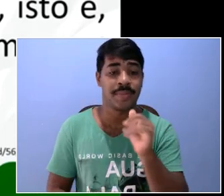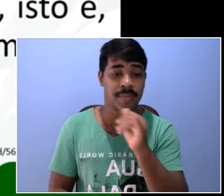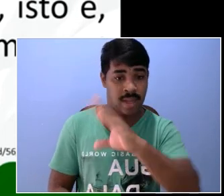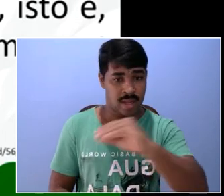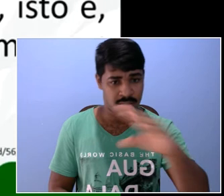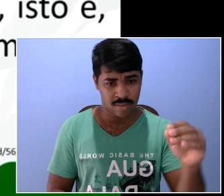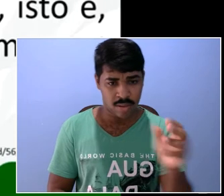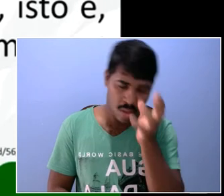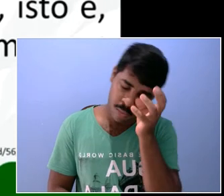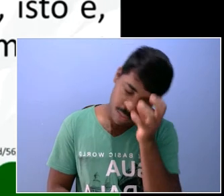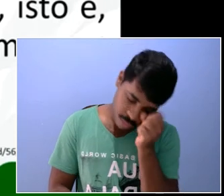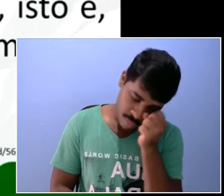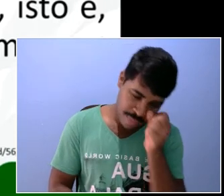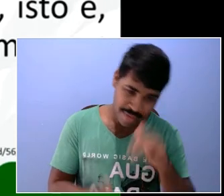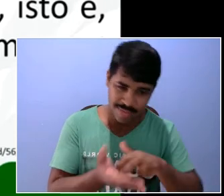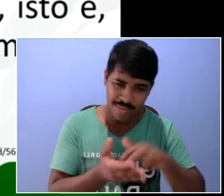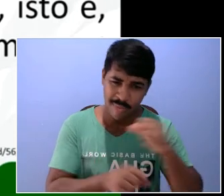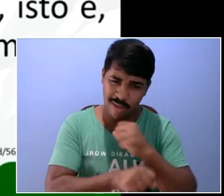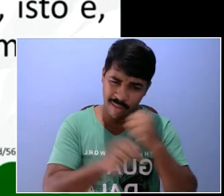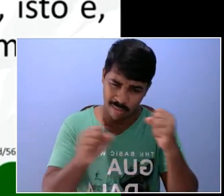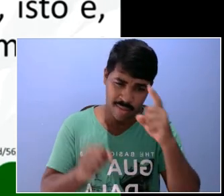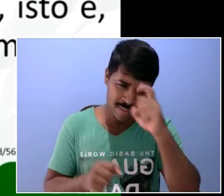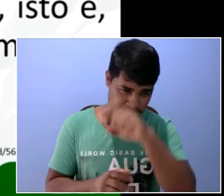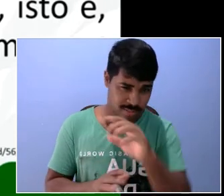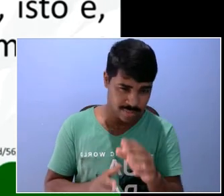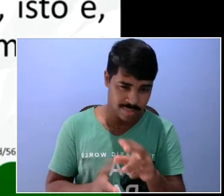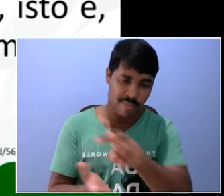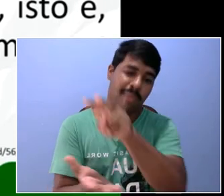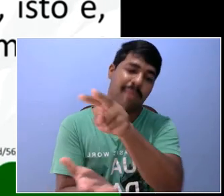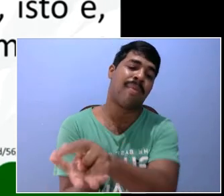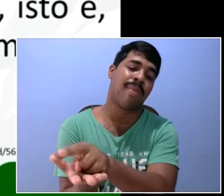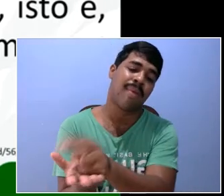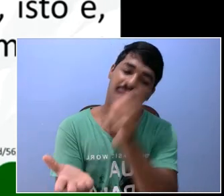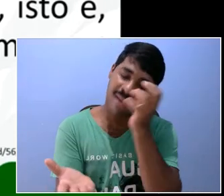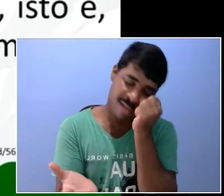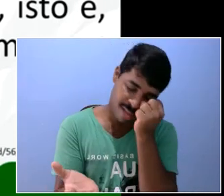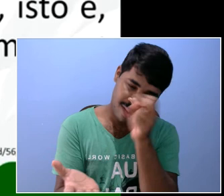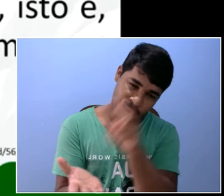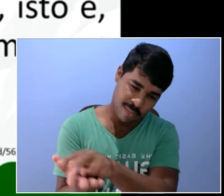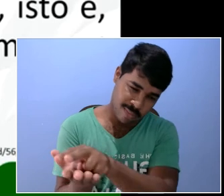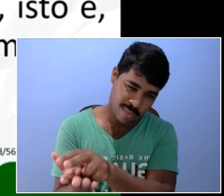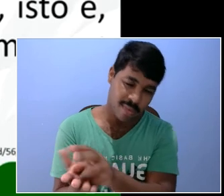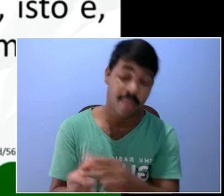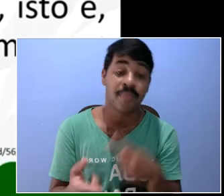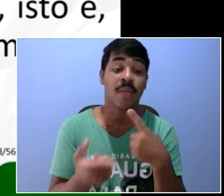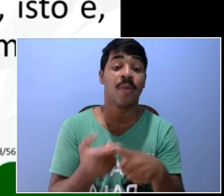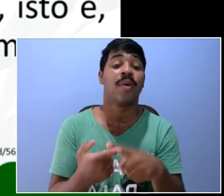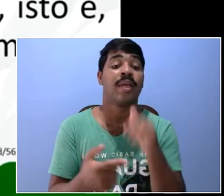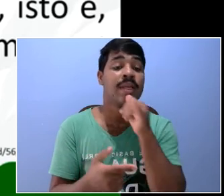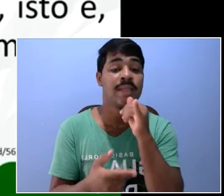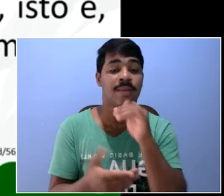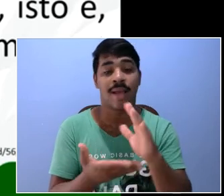acordar cedo, né? Então, o adolescente que quer ficar dormindo no horário da aula e fica até tarde, né?